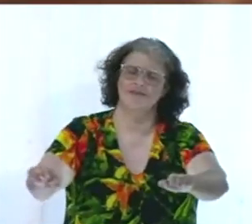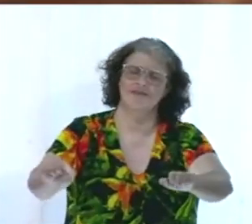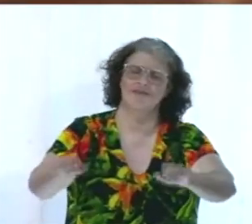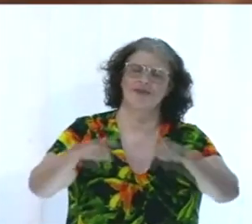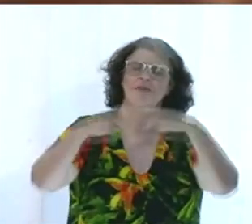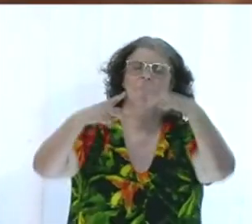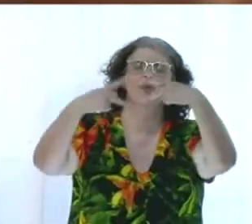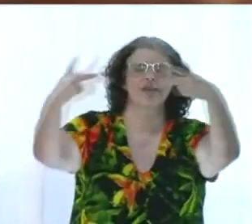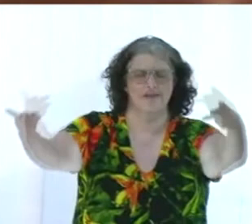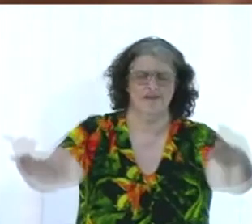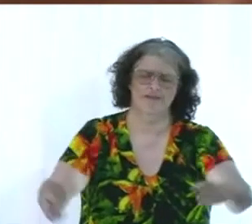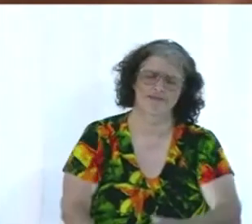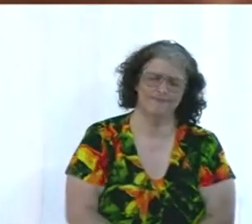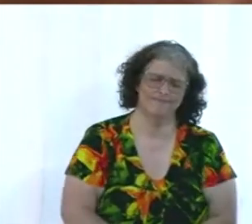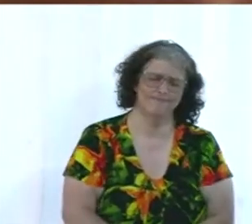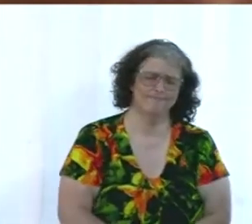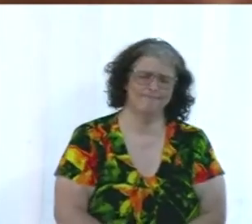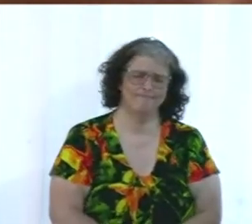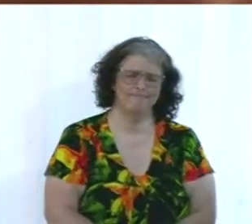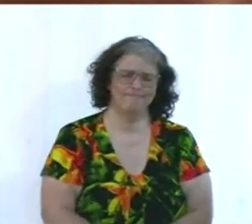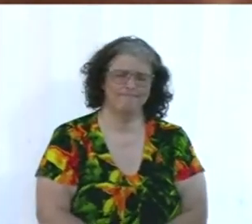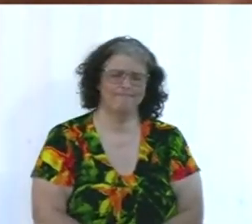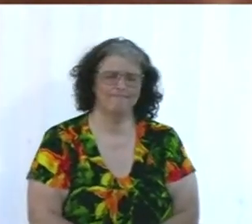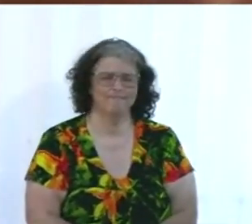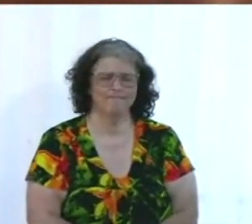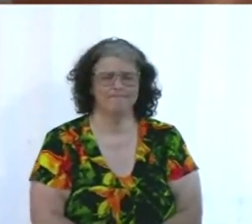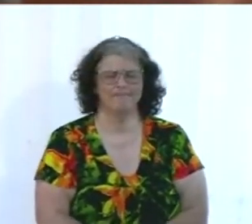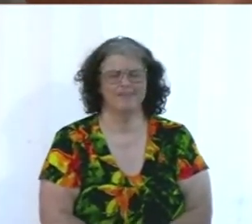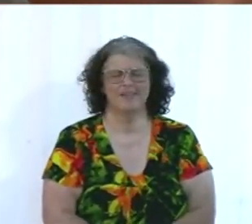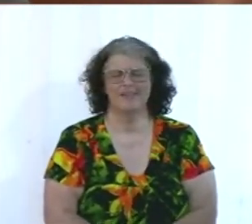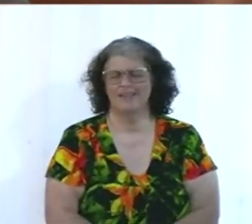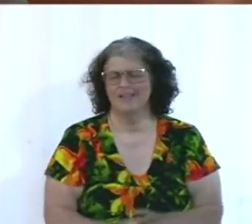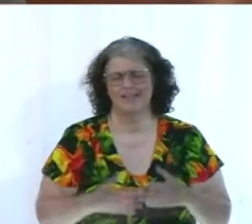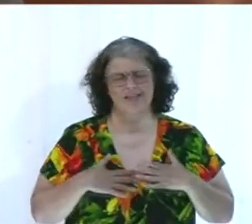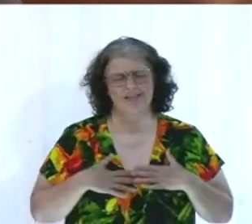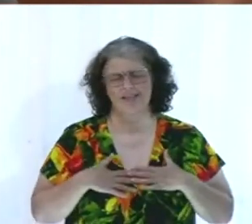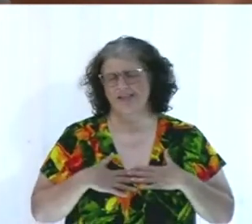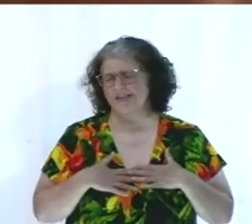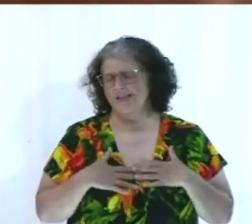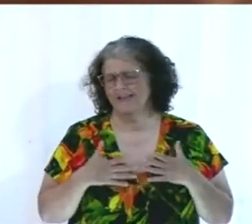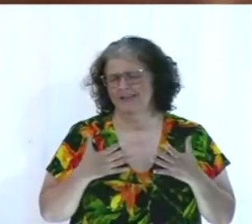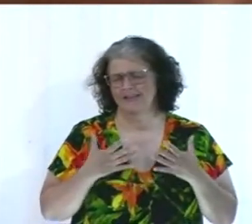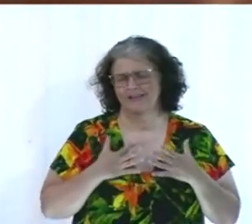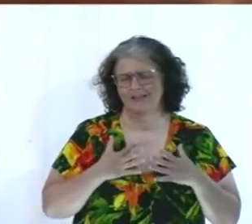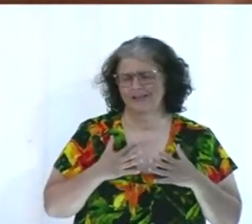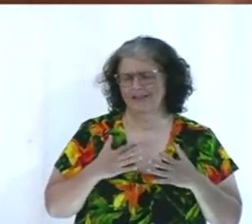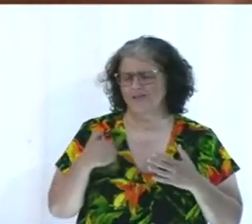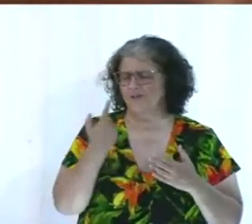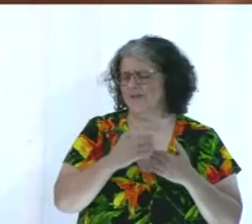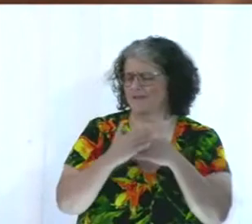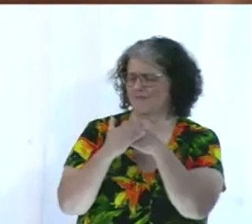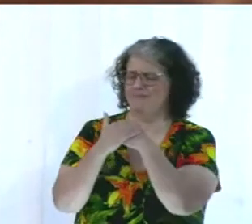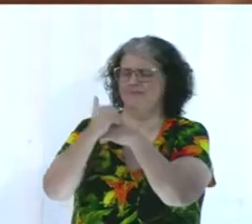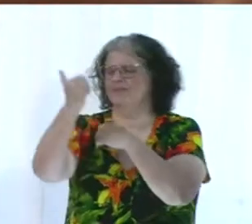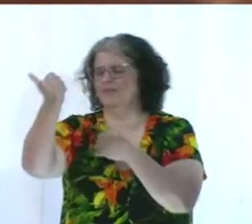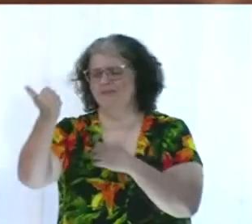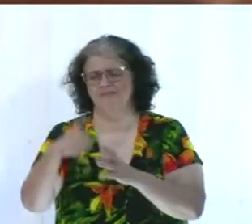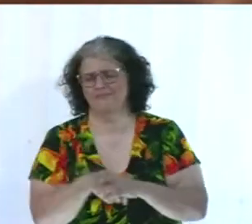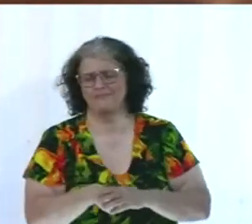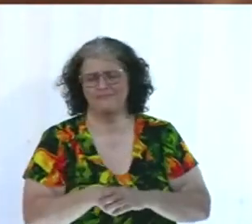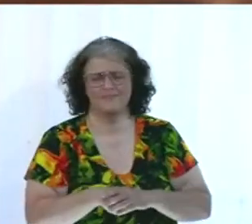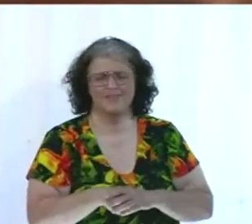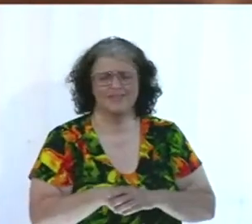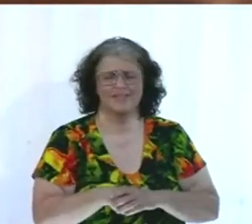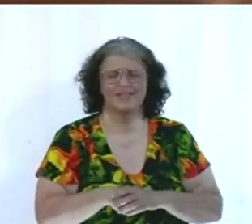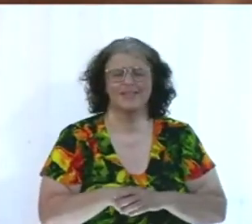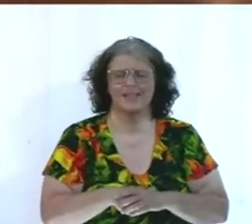sermos seduzidos por ele, até porque o verdadeiro Evangelho exige renúncia, exige que nós tomemos a cruz